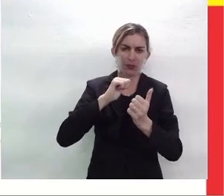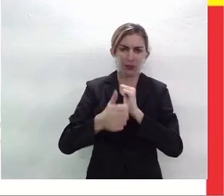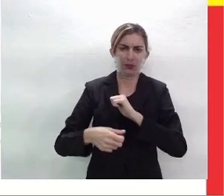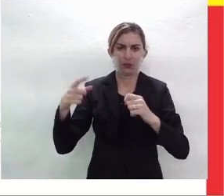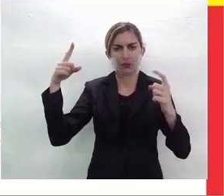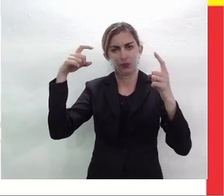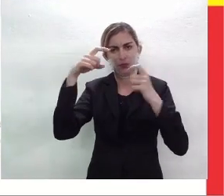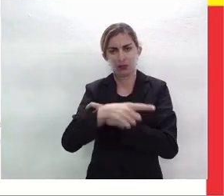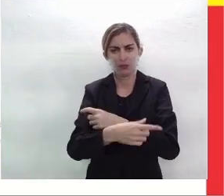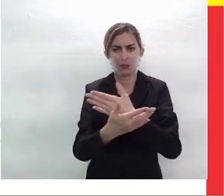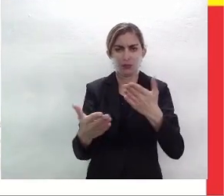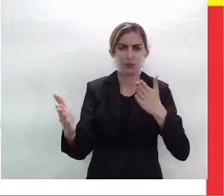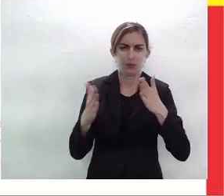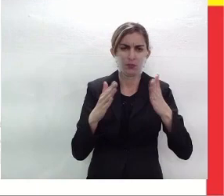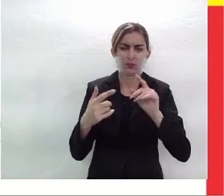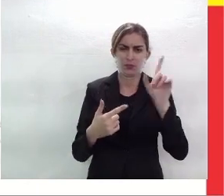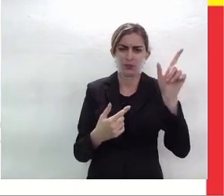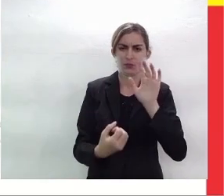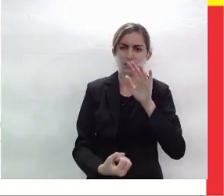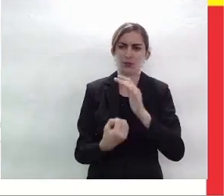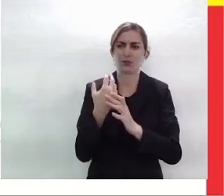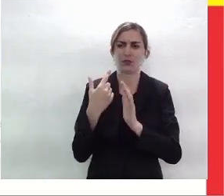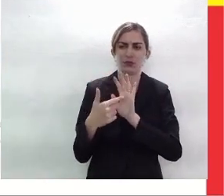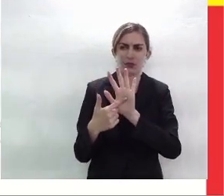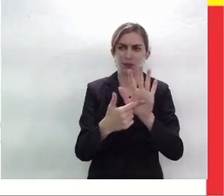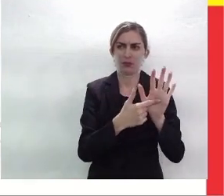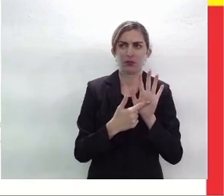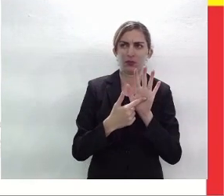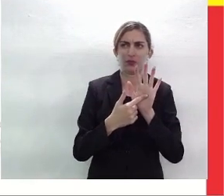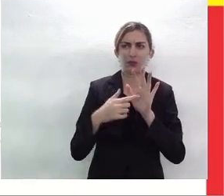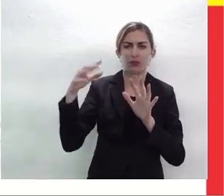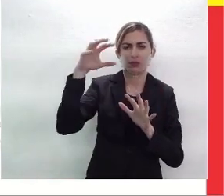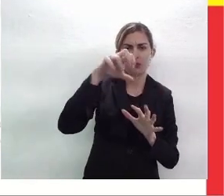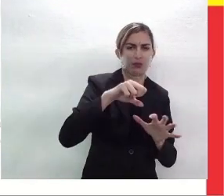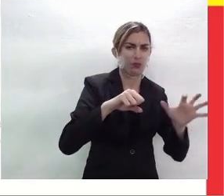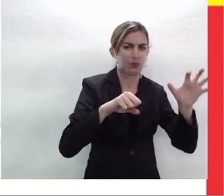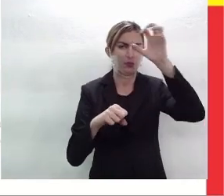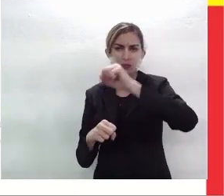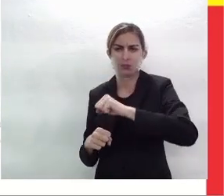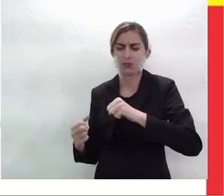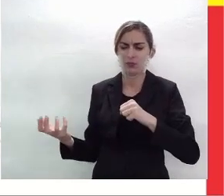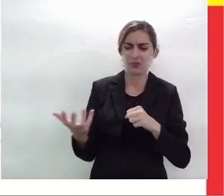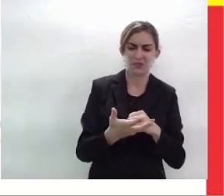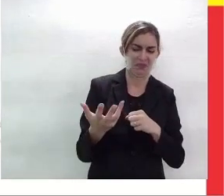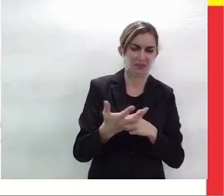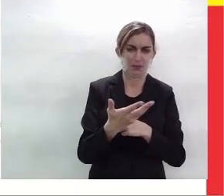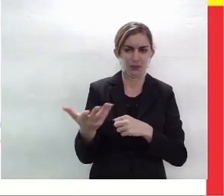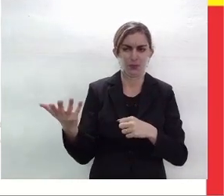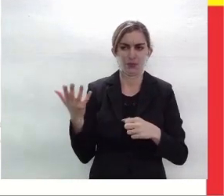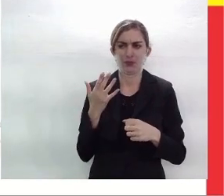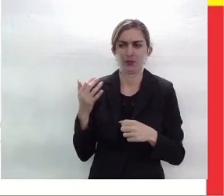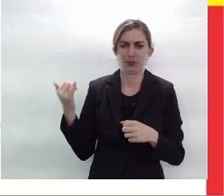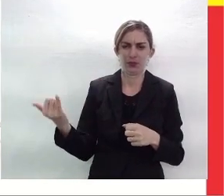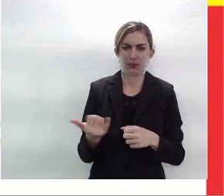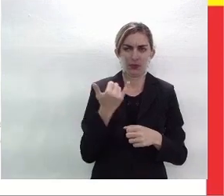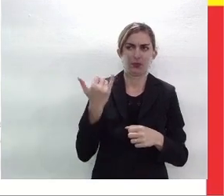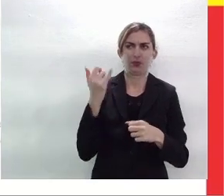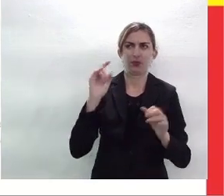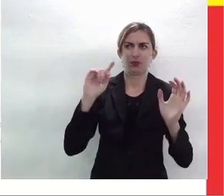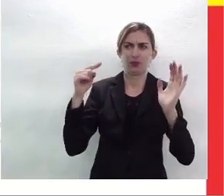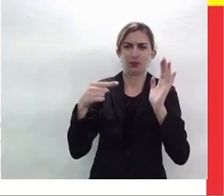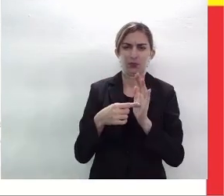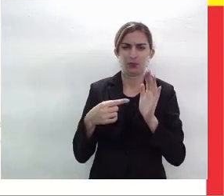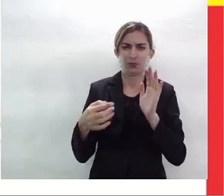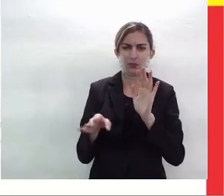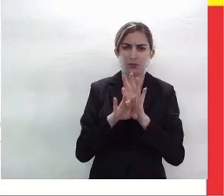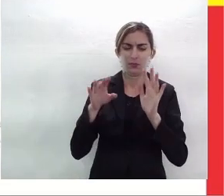esportiva com dificuldade. Nesse momento que aparece na tela para vocês, é a escalada esportiva de velocidade, onde o que importa,